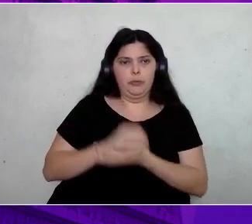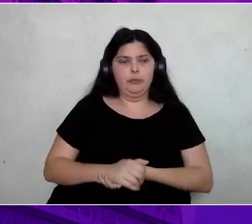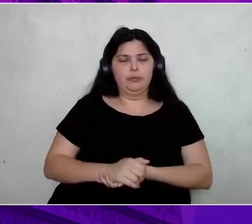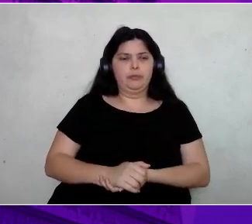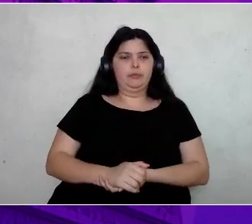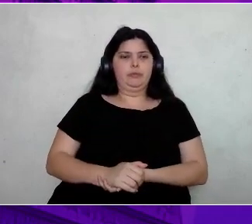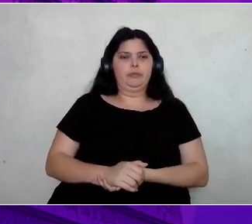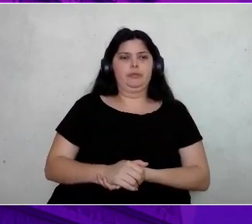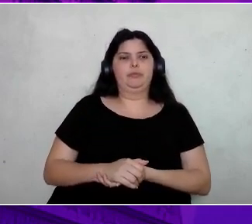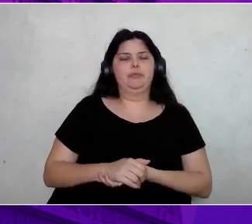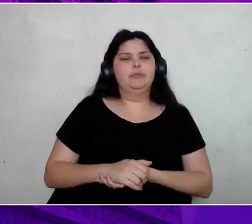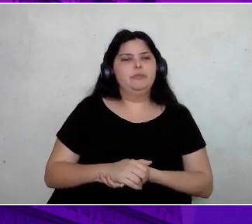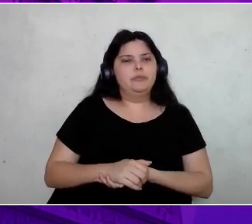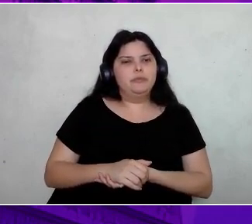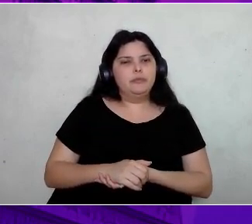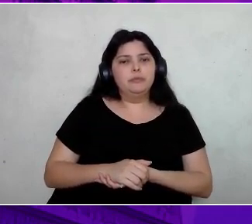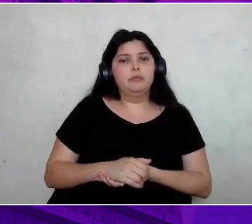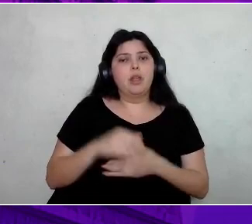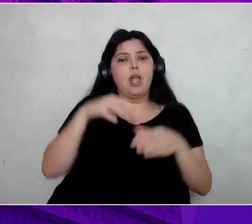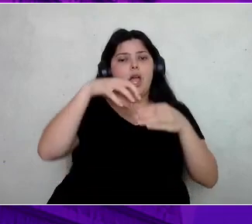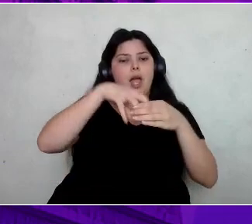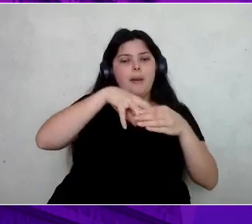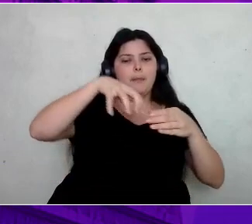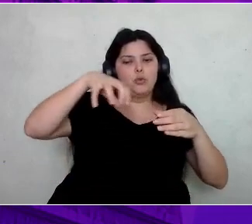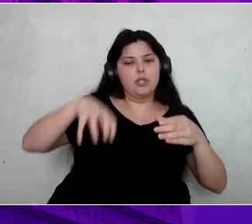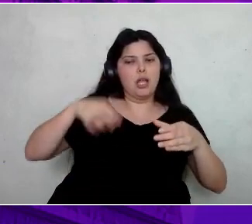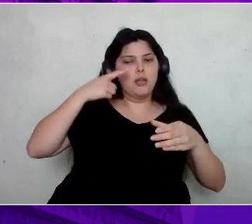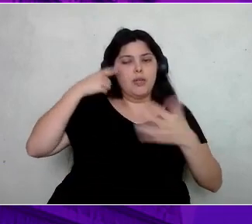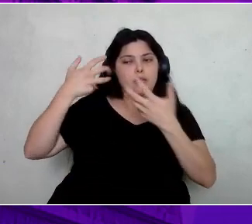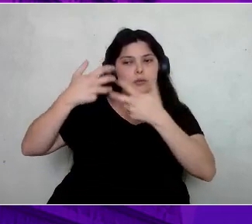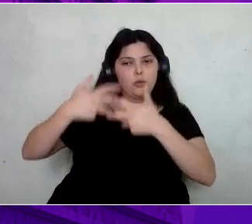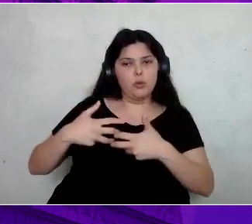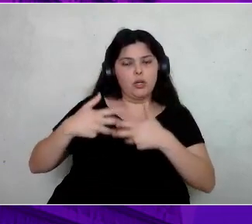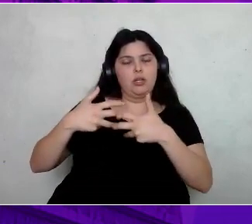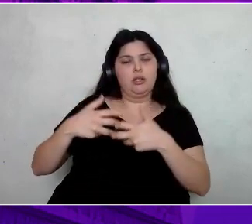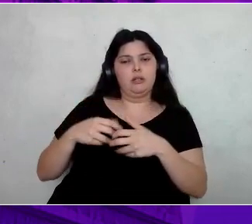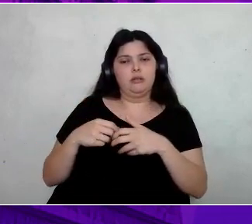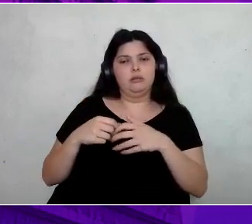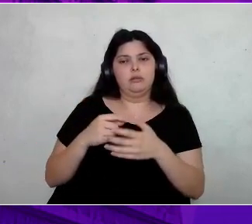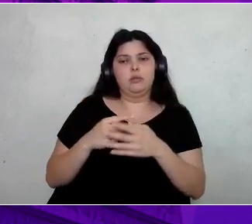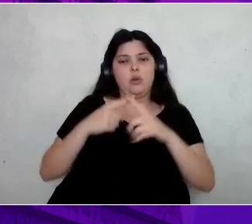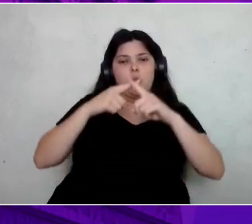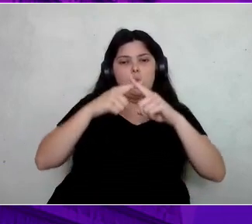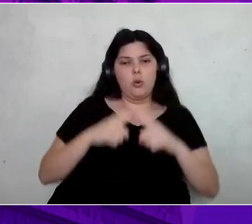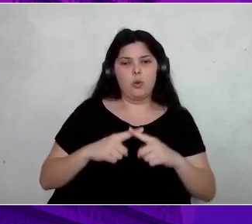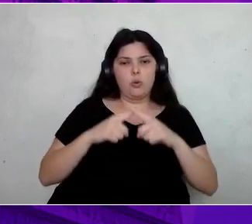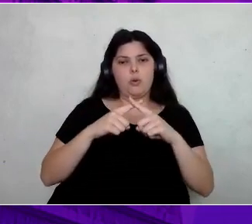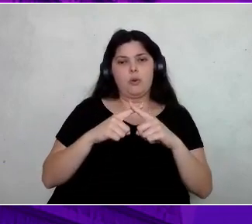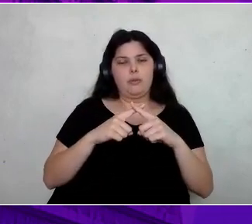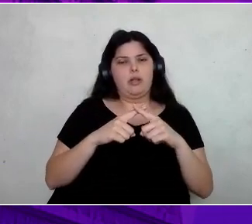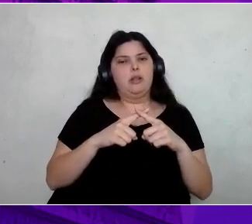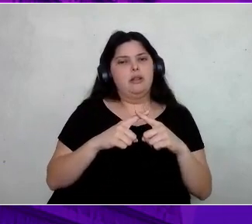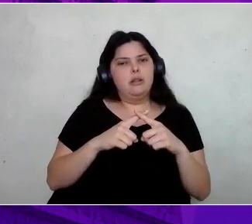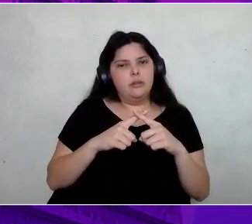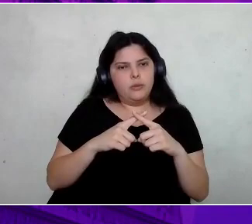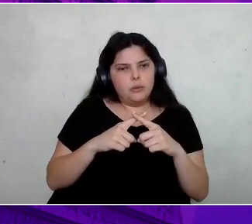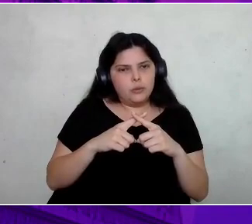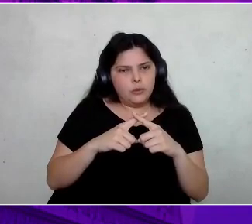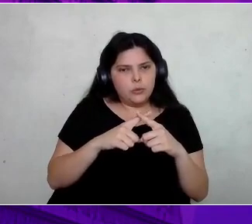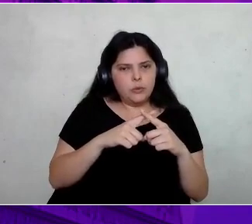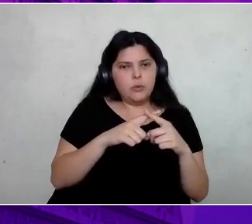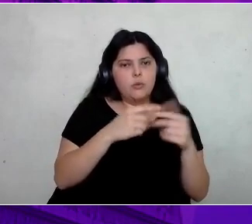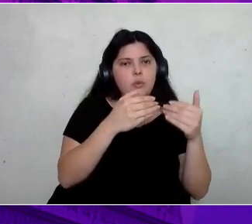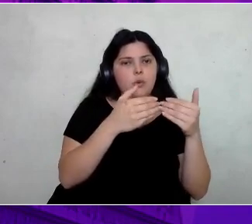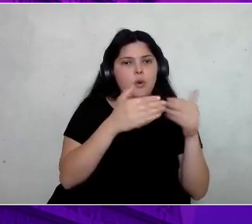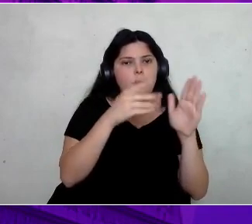Faria, por amostragem, uma validação contra uma instância do Azure OpenAI, por exemplo,